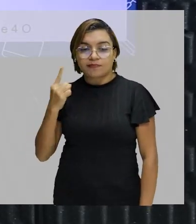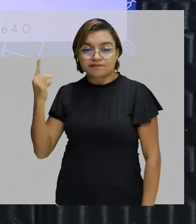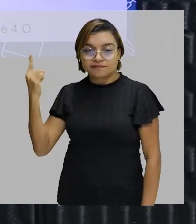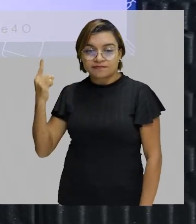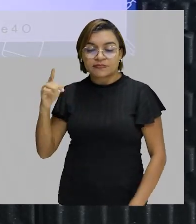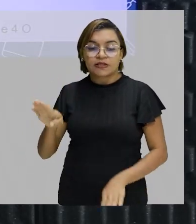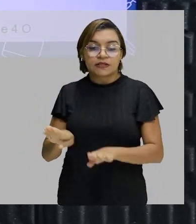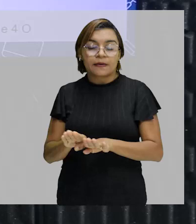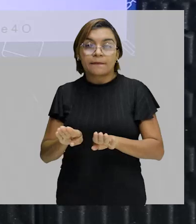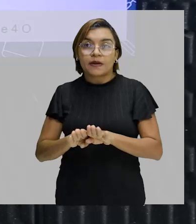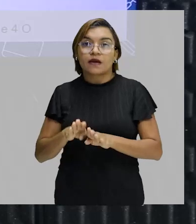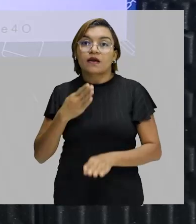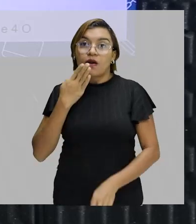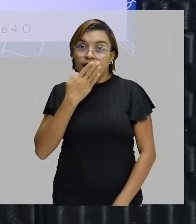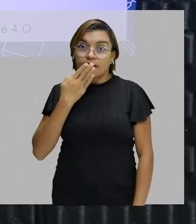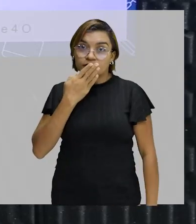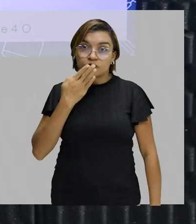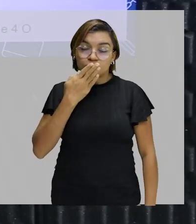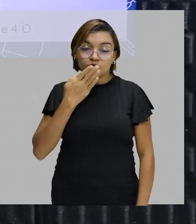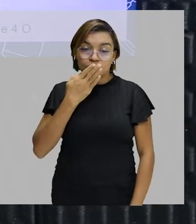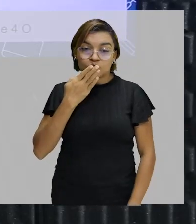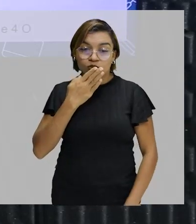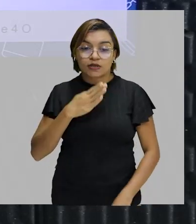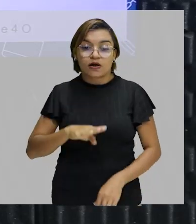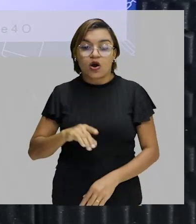o açúcar comum,